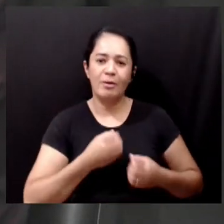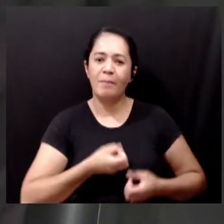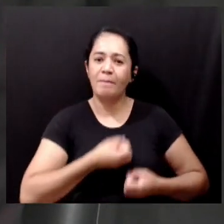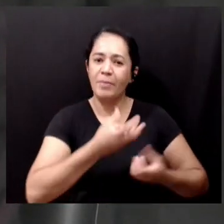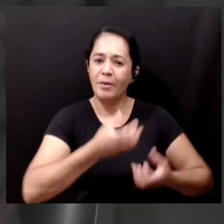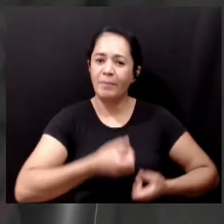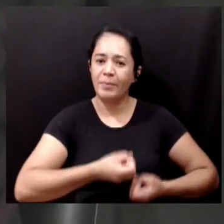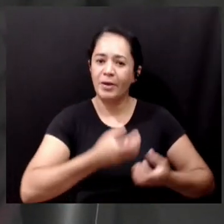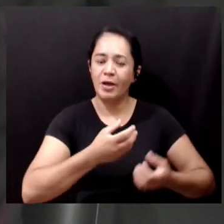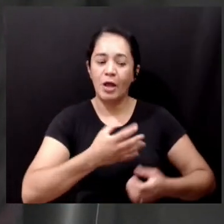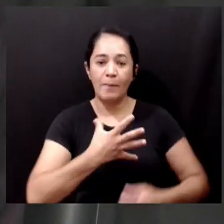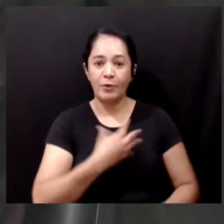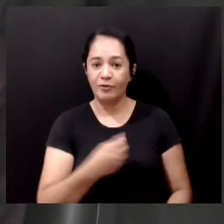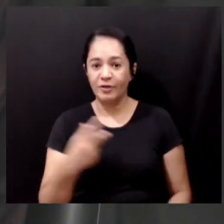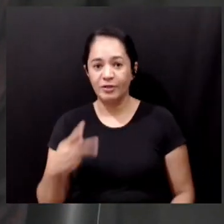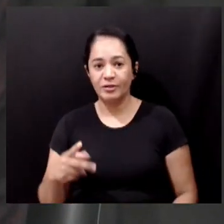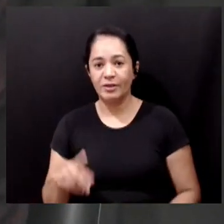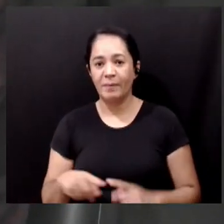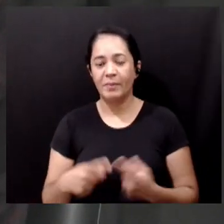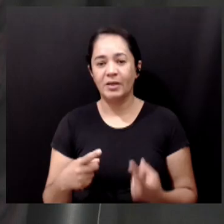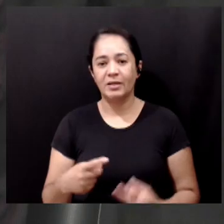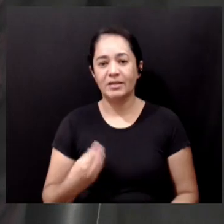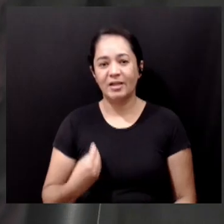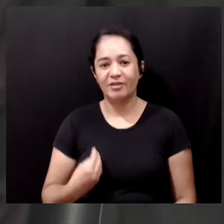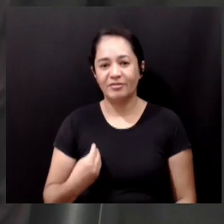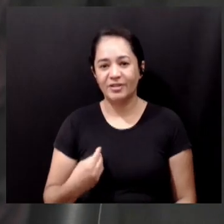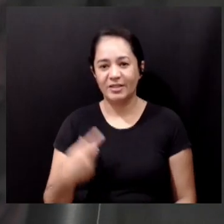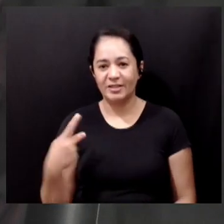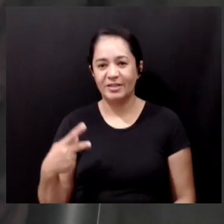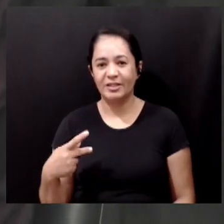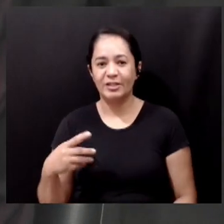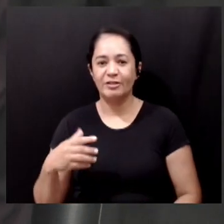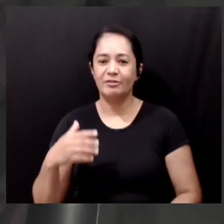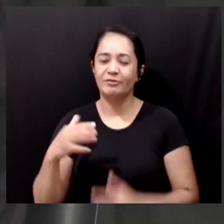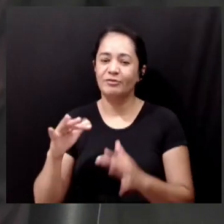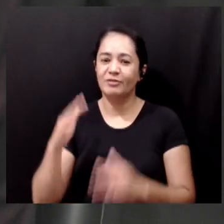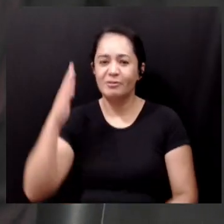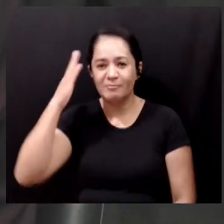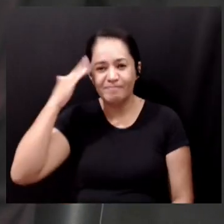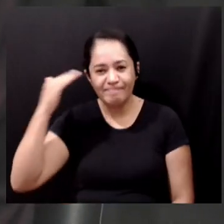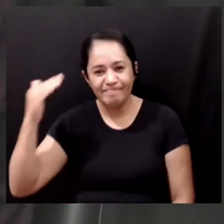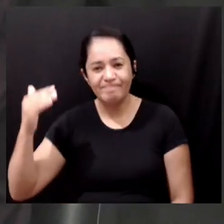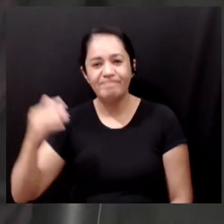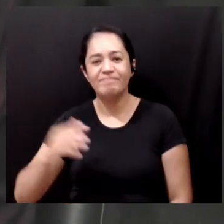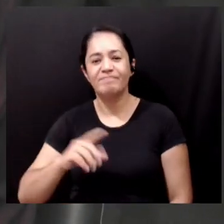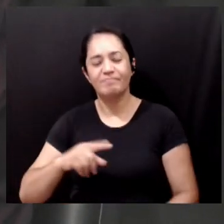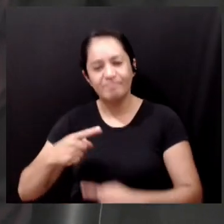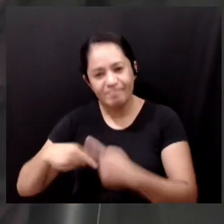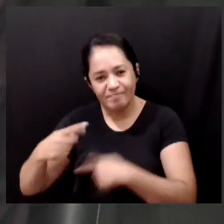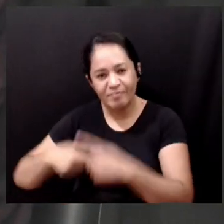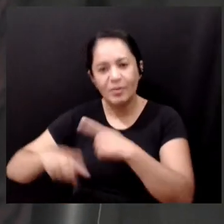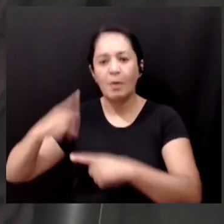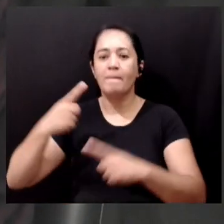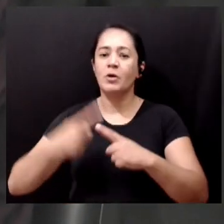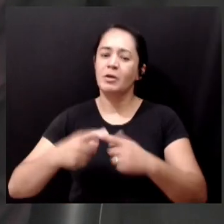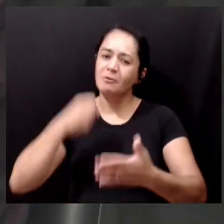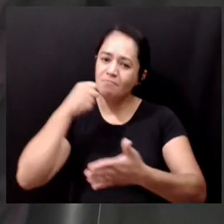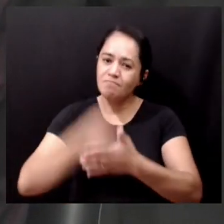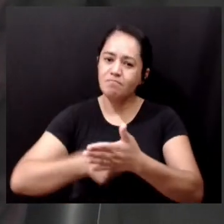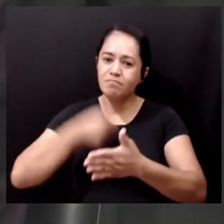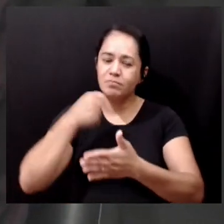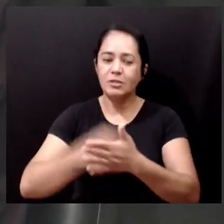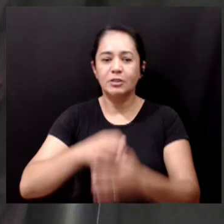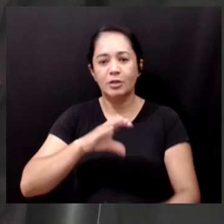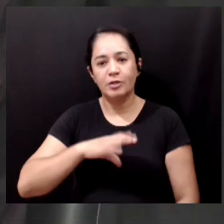a vida dele bem sucedida no final, né? Então é aquela batalha, né? Aquele acreditar, aquele buscar. Então eu gosto muito